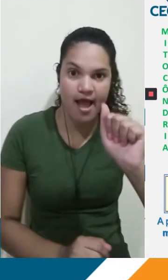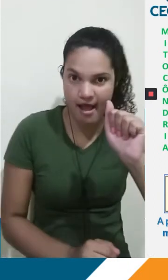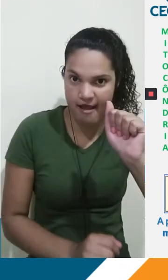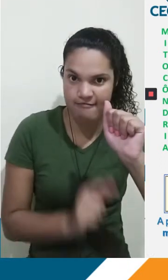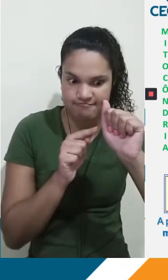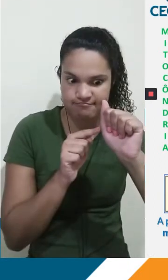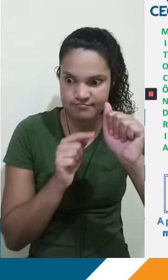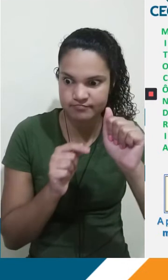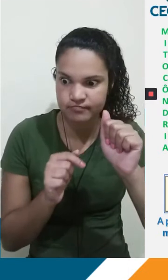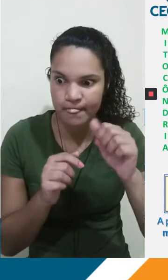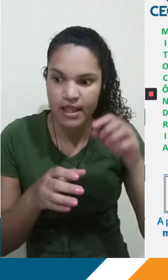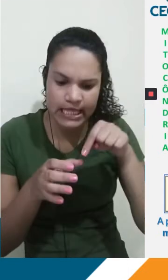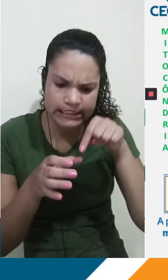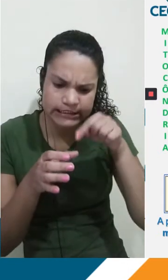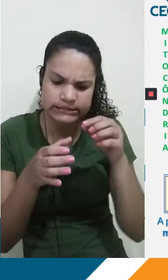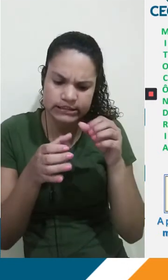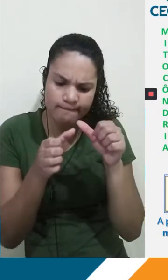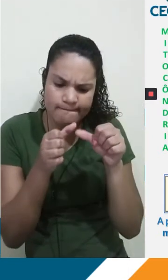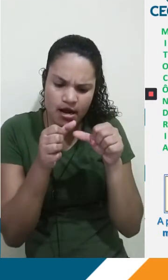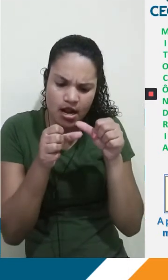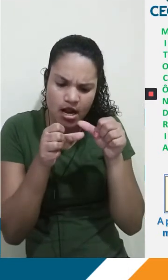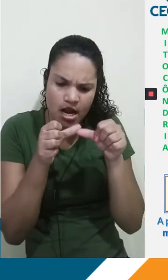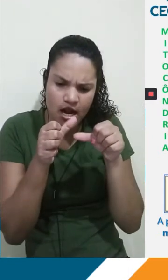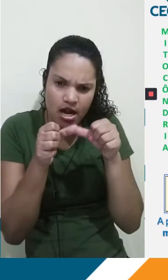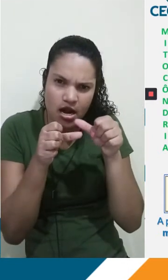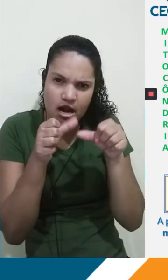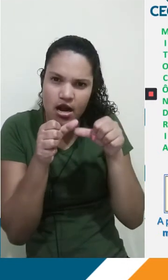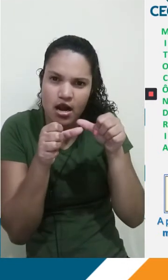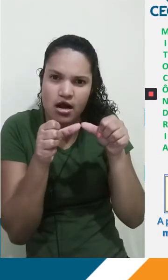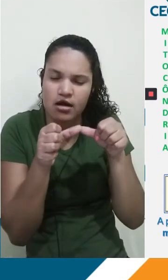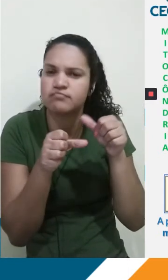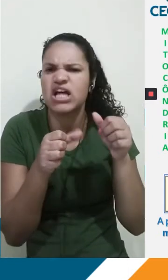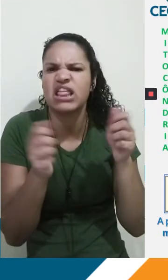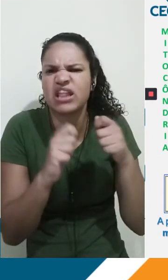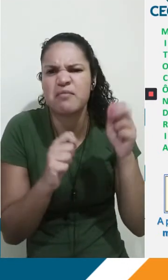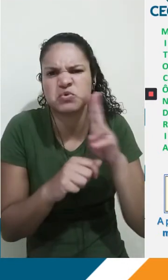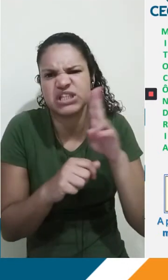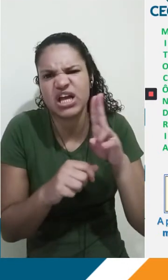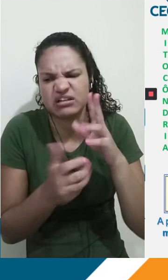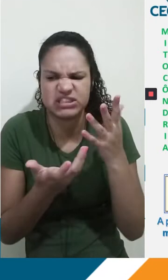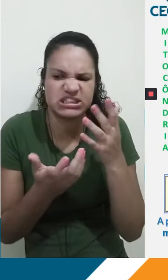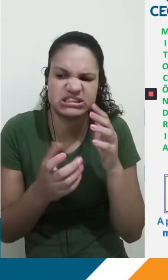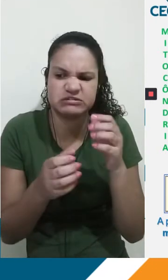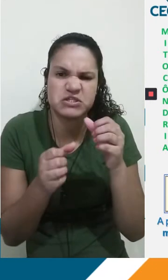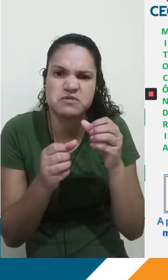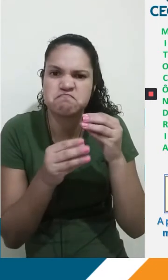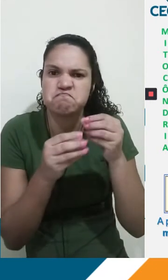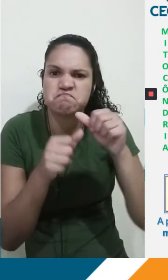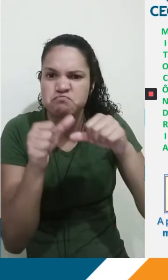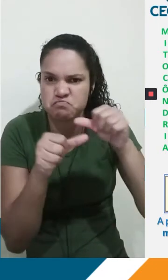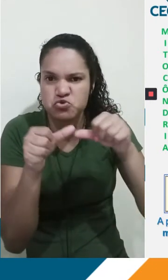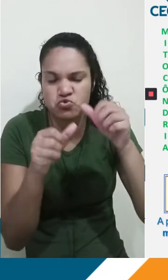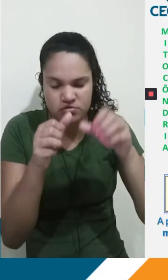molécula chamada de acetilcoenzima A, ela vai sendo degradada, em termos genéricos, eu posso usar essa terminologia, e